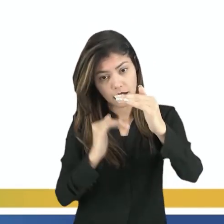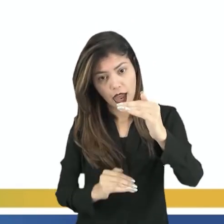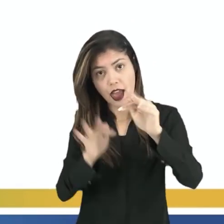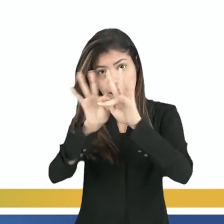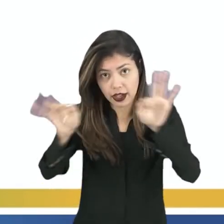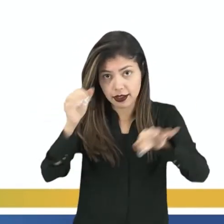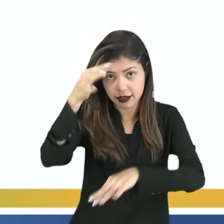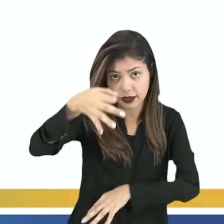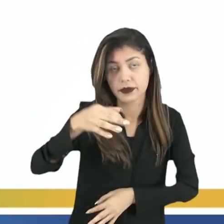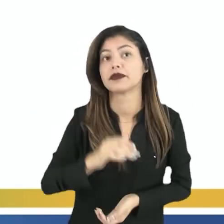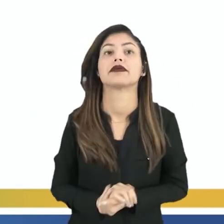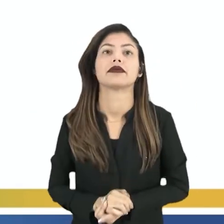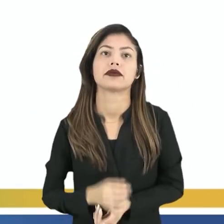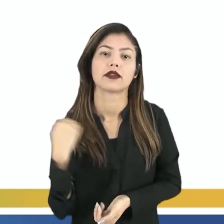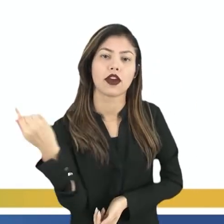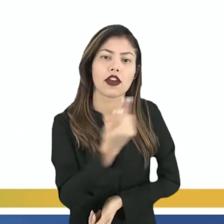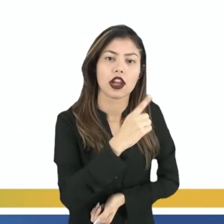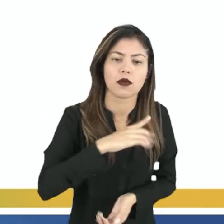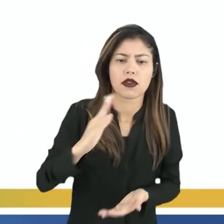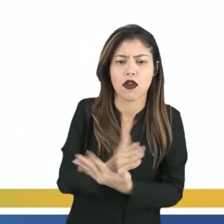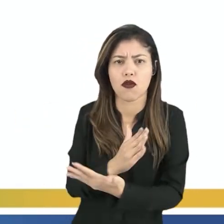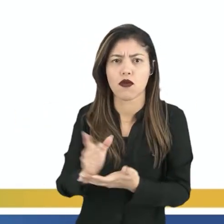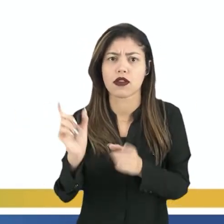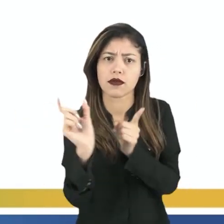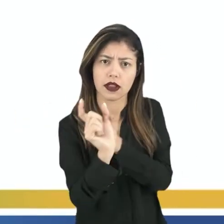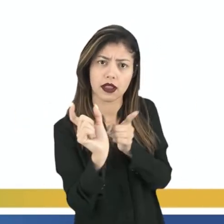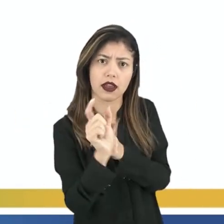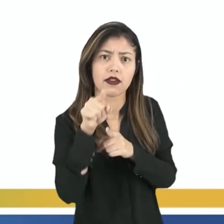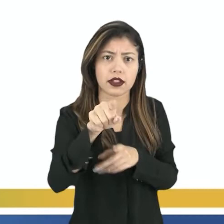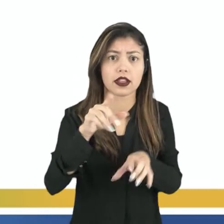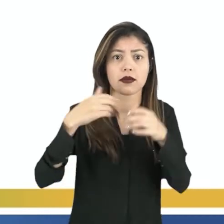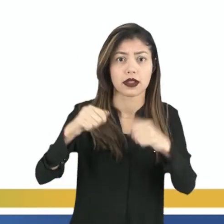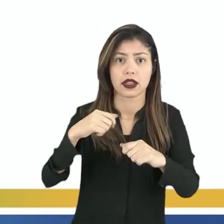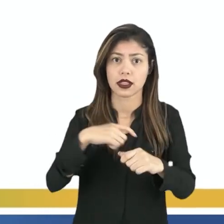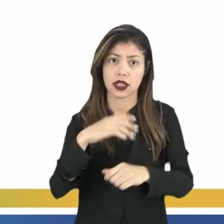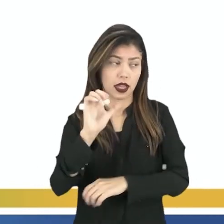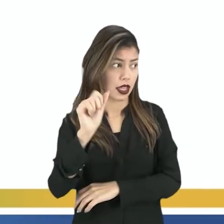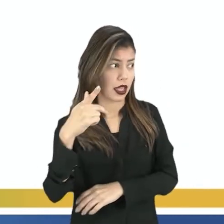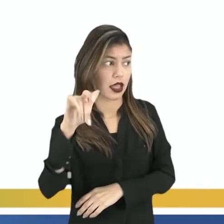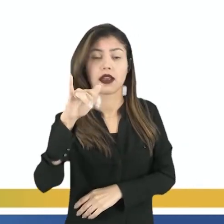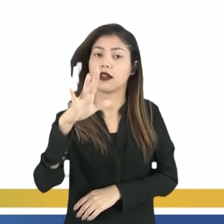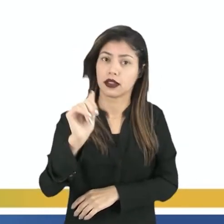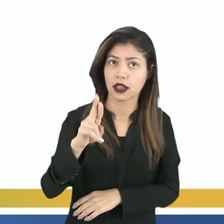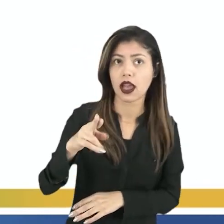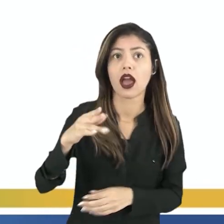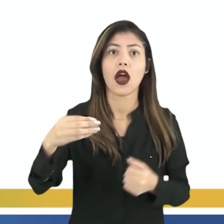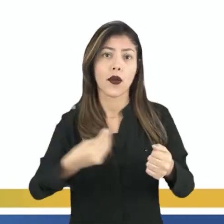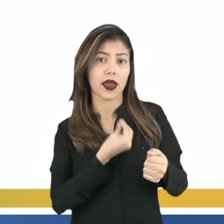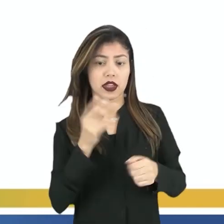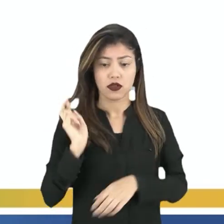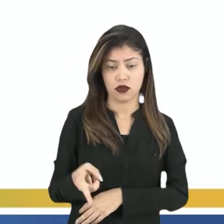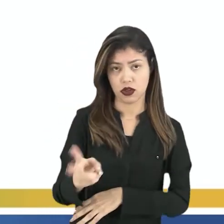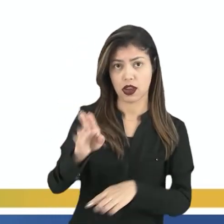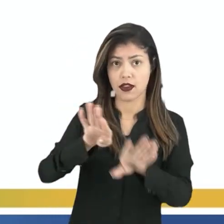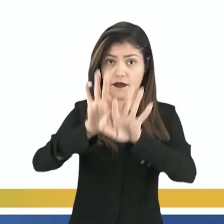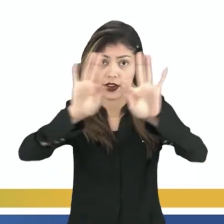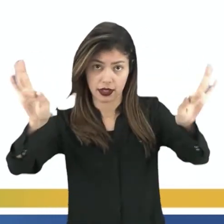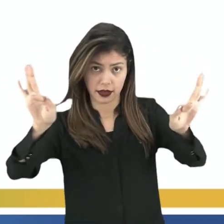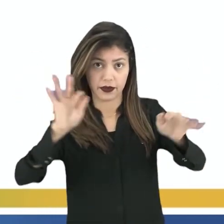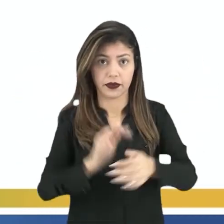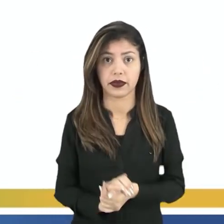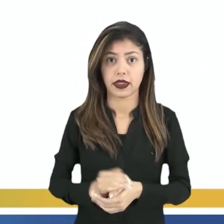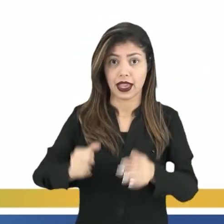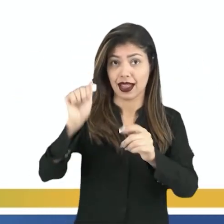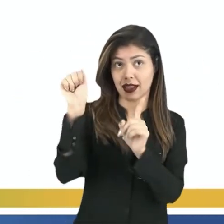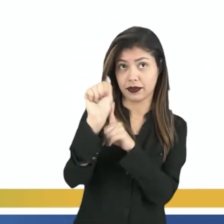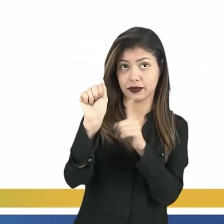a frase, certo? Então, nós temos aí algumas palavras e vocês têm que aplicar aquela estrutura do present continuous para que elas virem frases. Então,